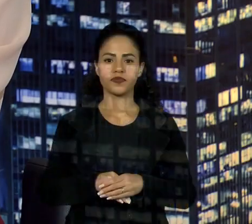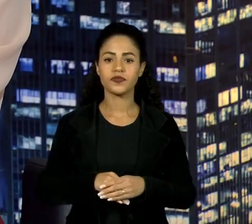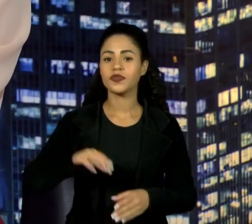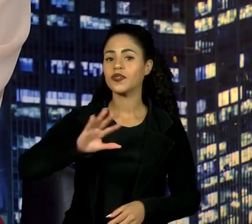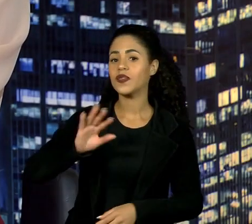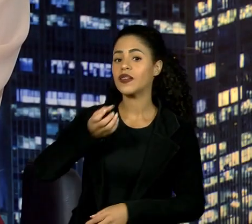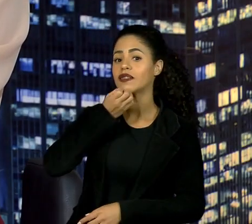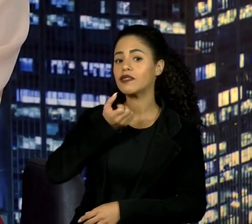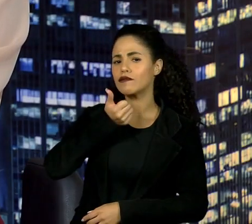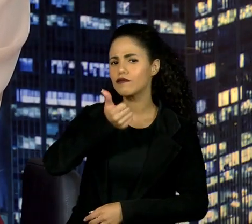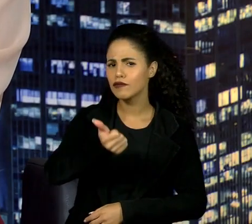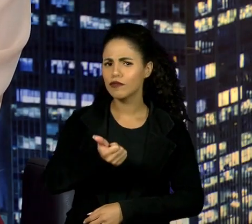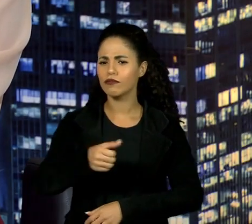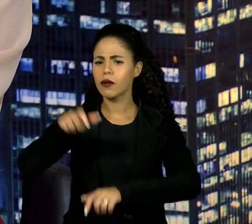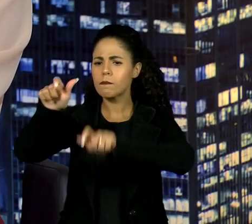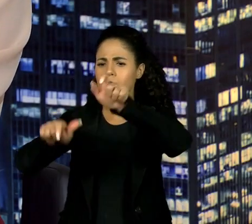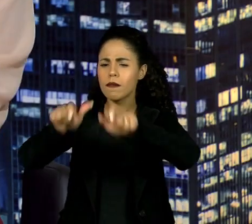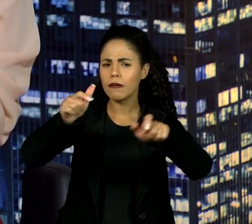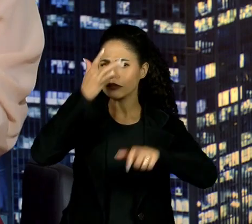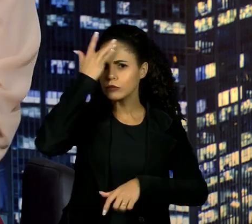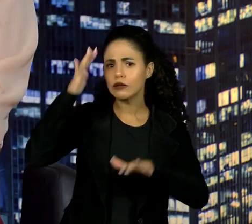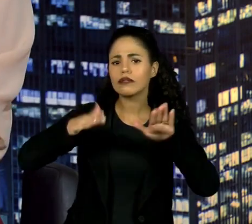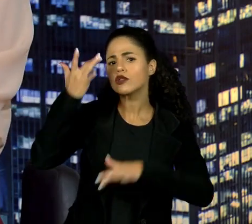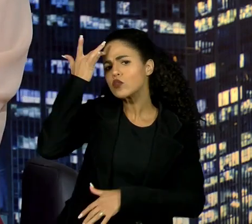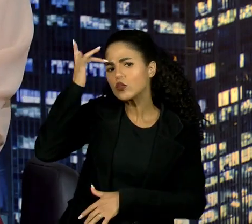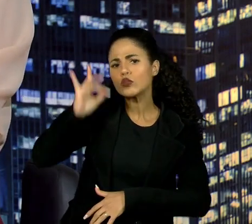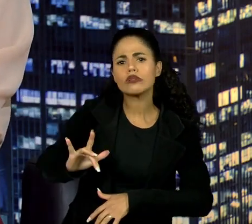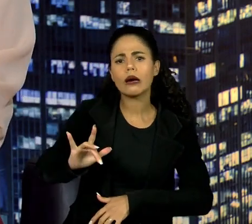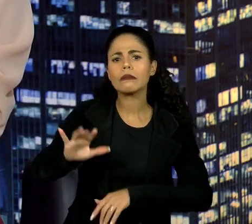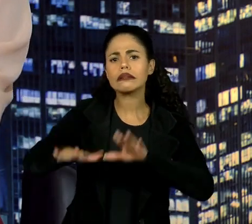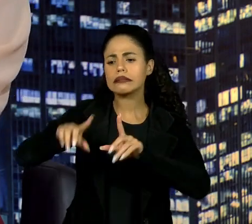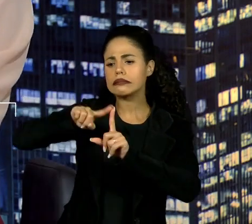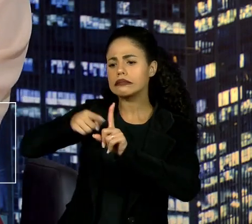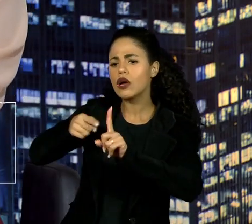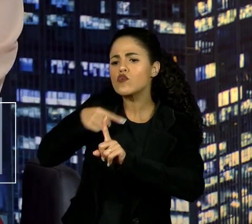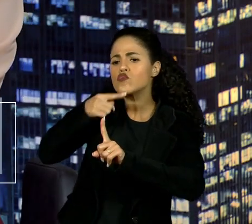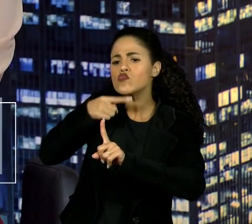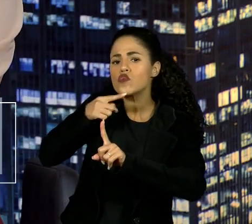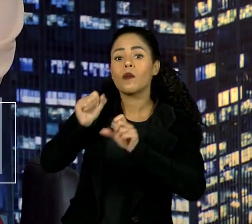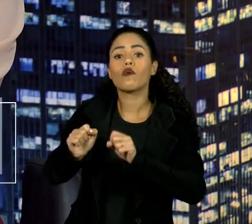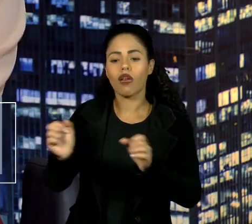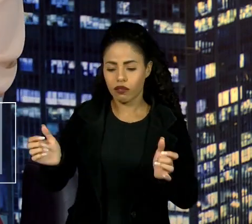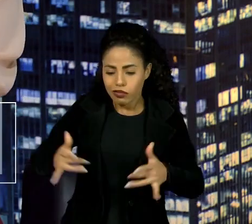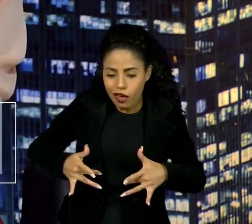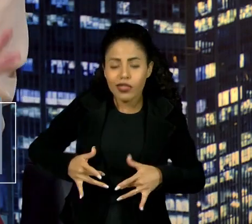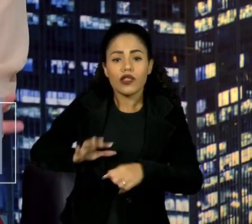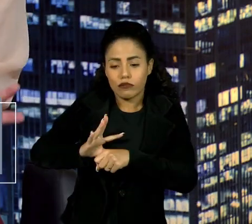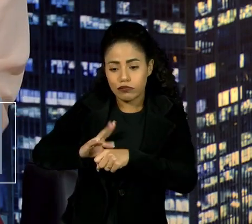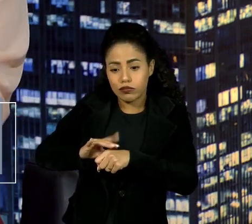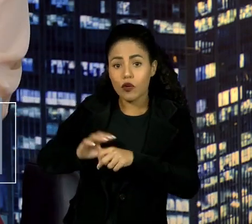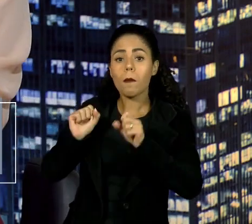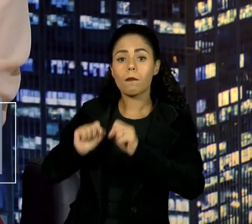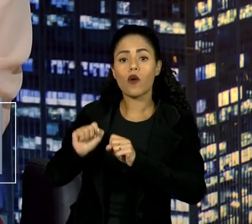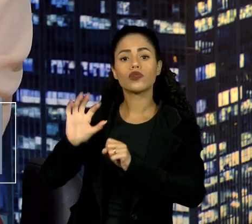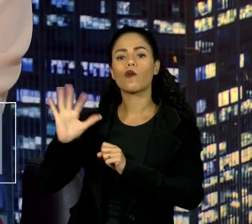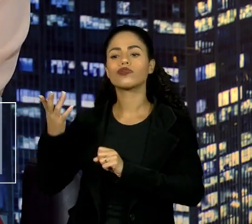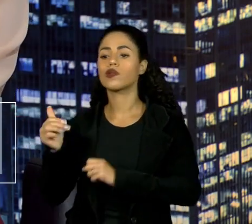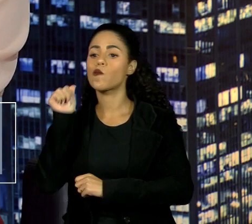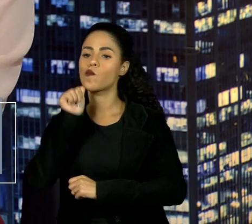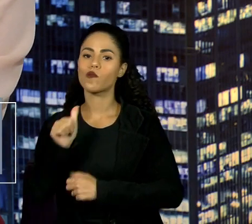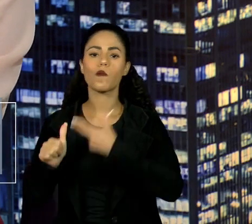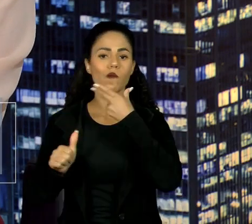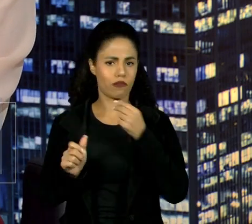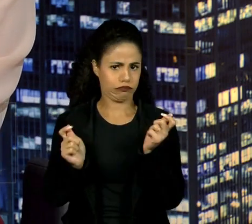Olá, tudo bem? Muita gente não sabe, mas a infertilidade é uma doença do sistema reprodutor masculino ou feminino que